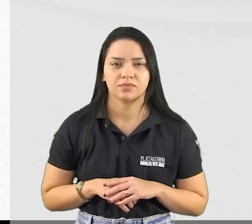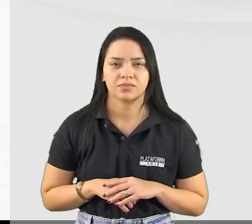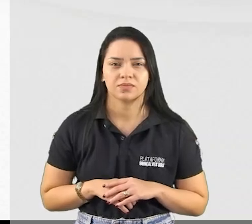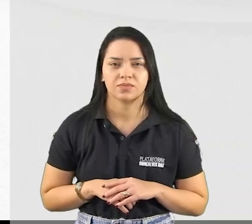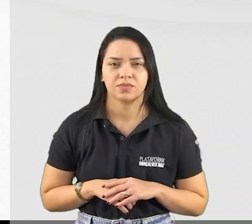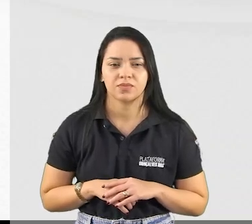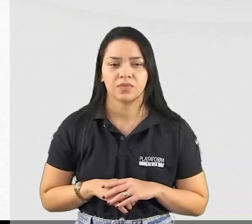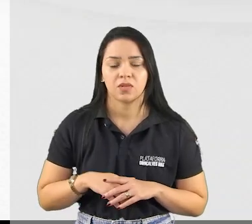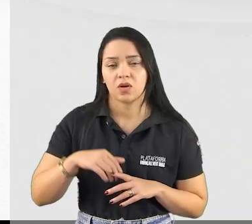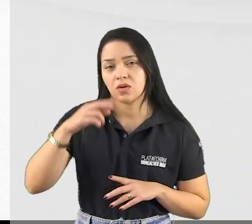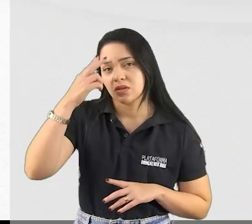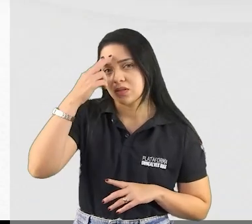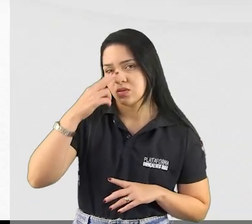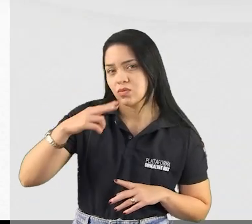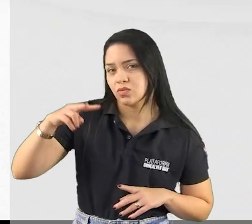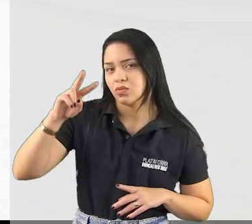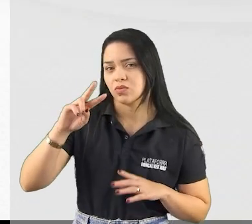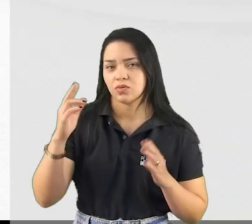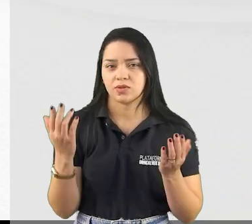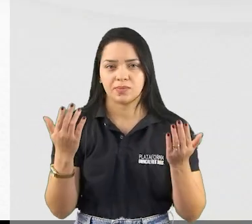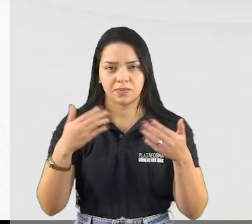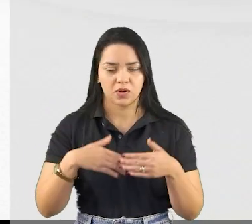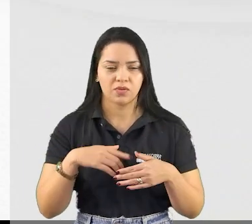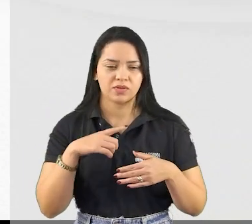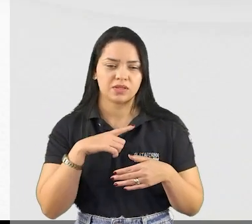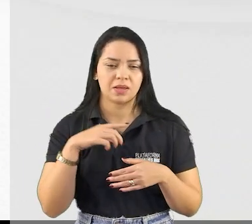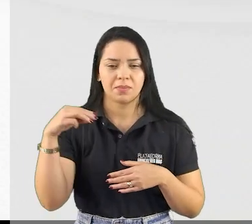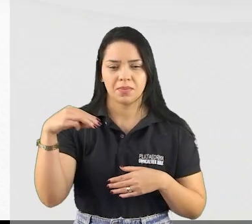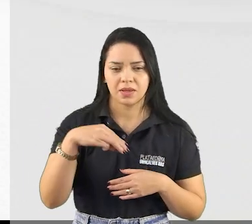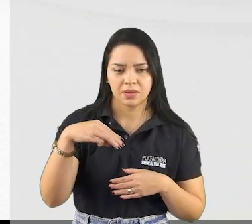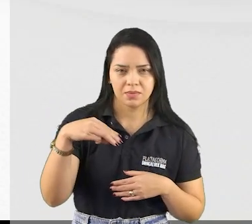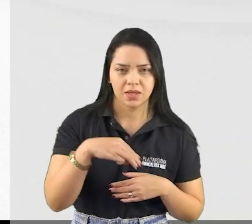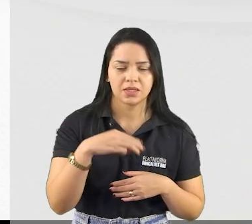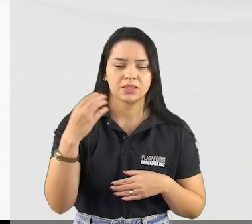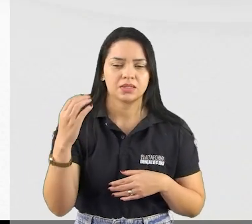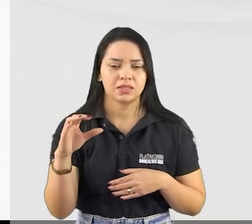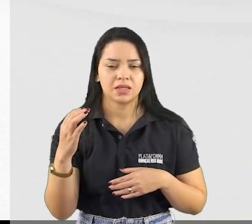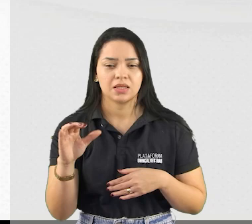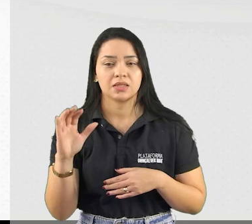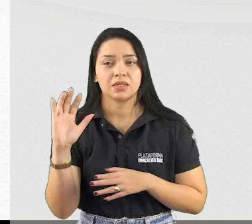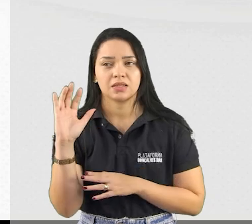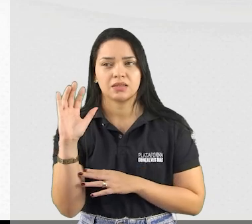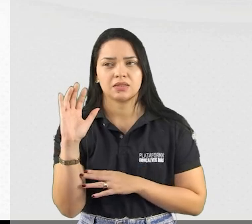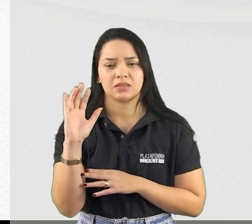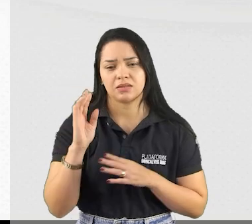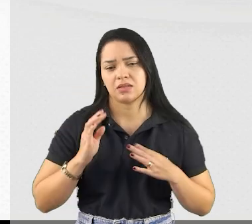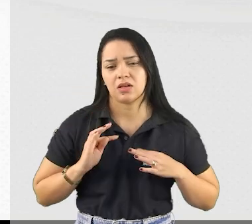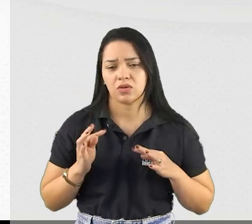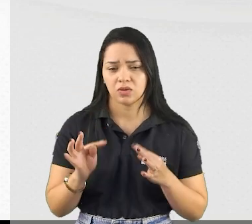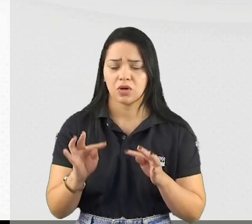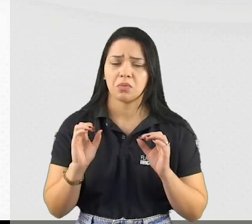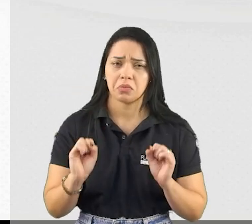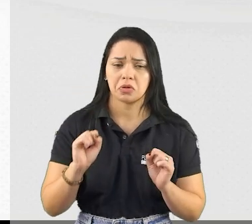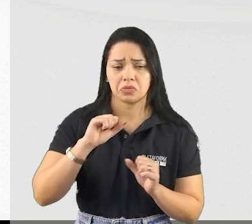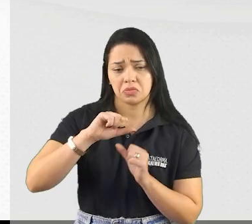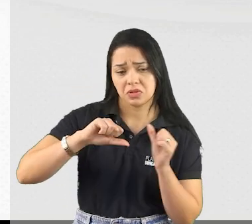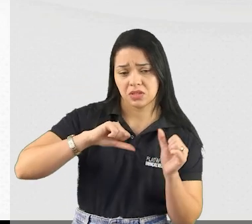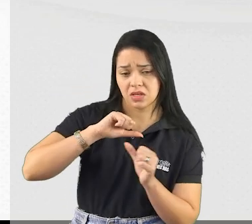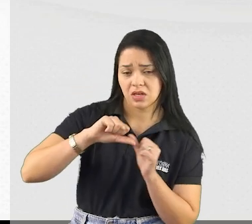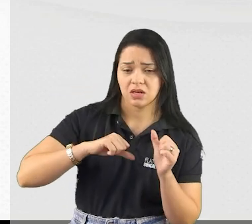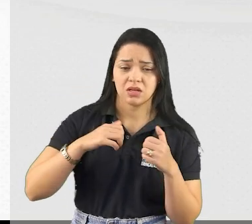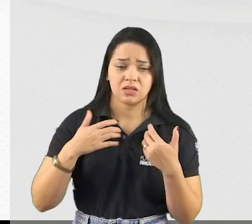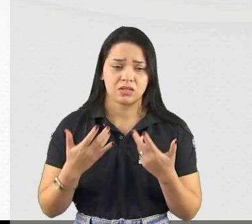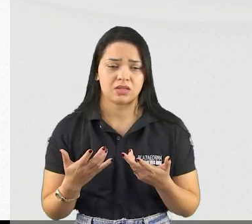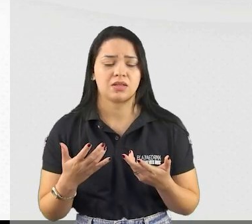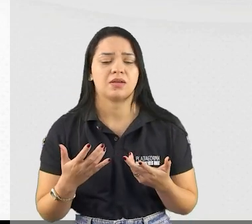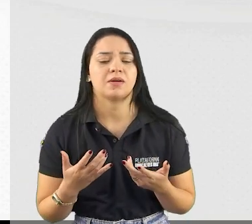No segundo dia de provas, a gente tem aí matemática e ciência da natureza. Geralmente, pode ser que isso mude de alguma forma, mas geralmente a